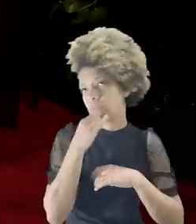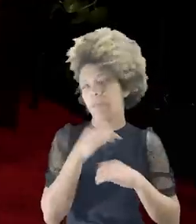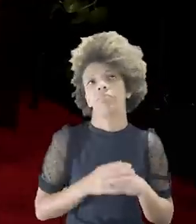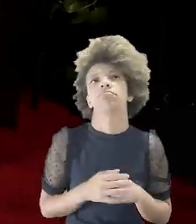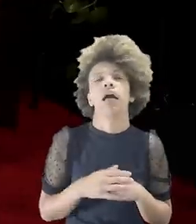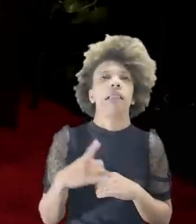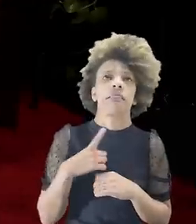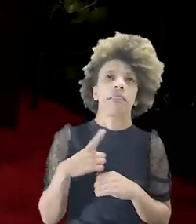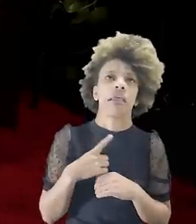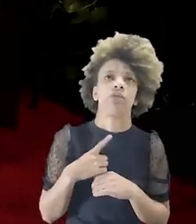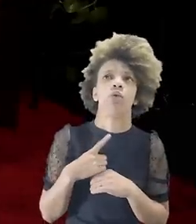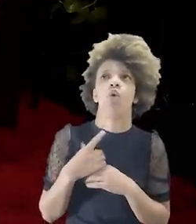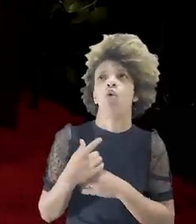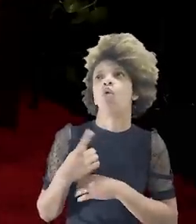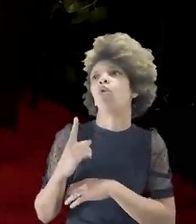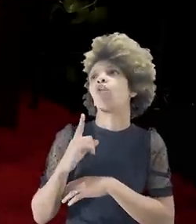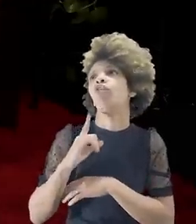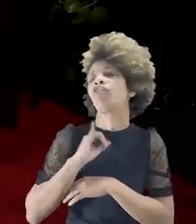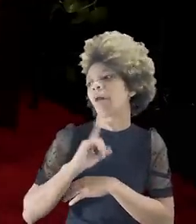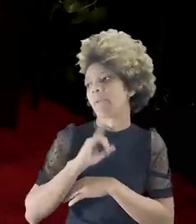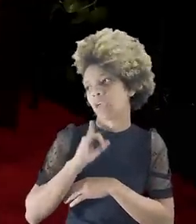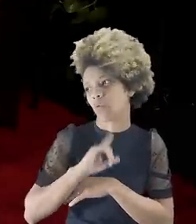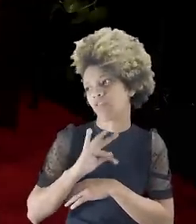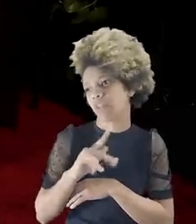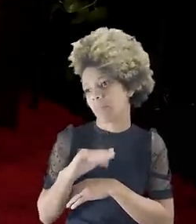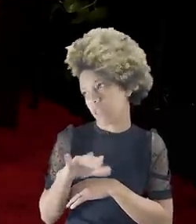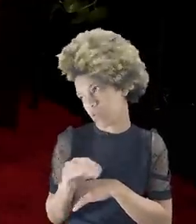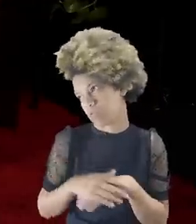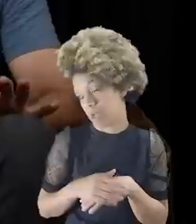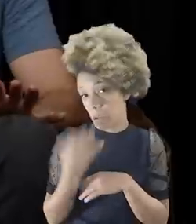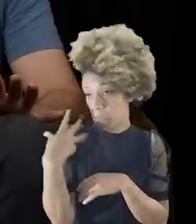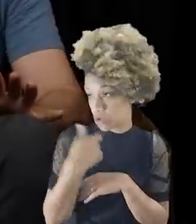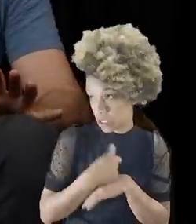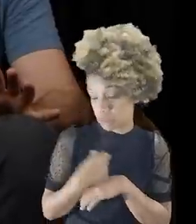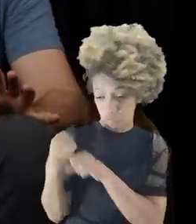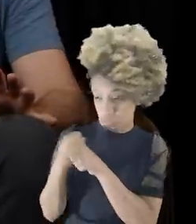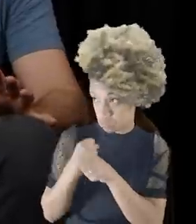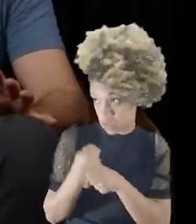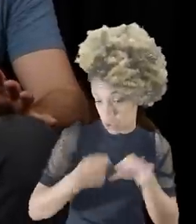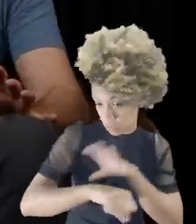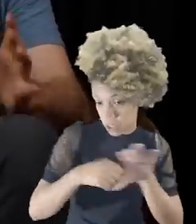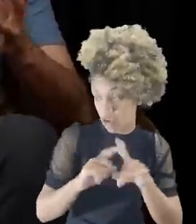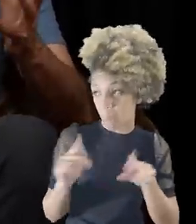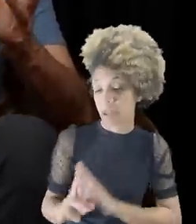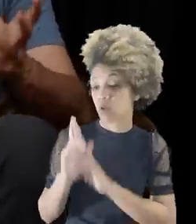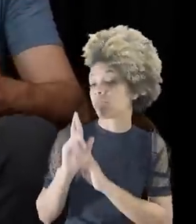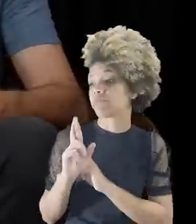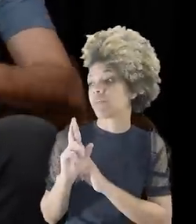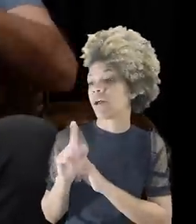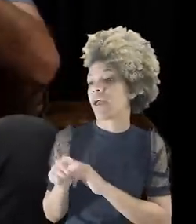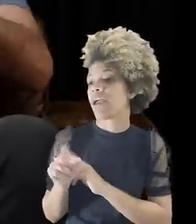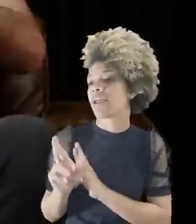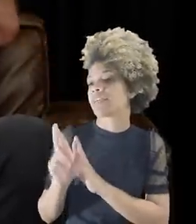você tem lá o Flamengo Flamengo tem uma história muito muito bonita com basquete principalmente nesses últimos anos mas o torcedor